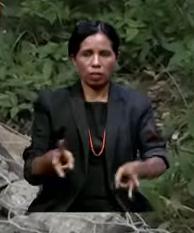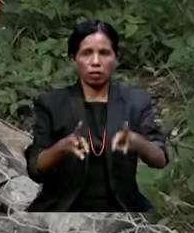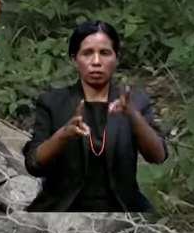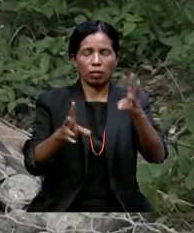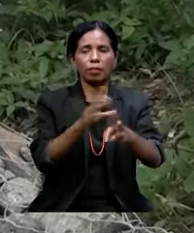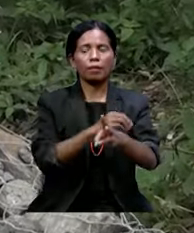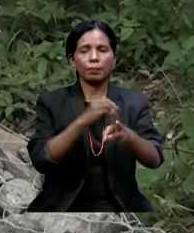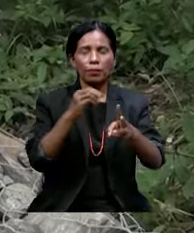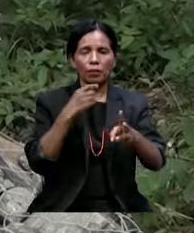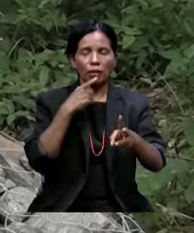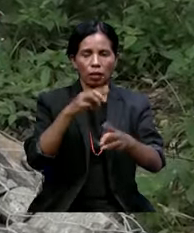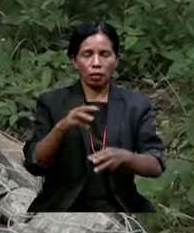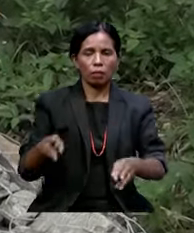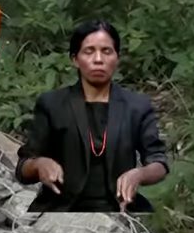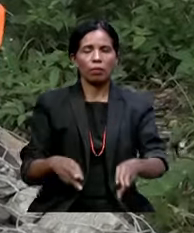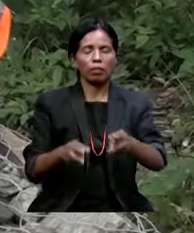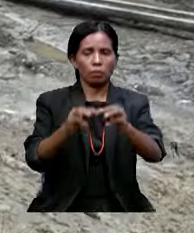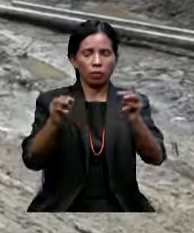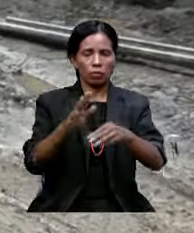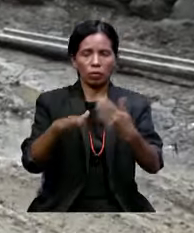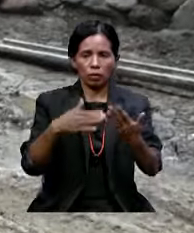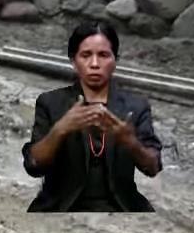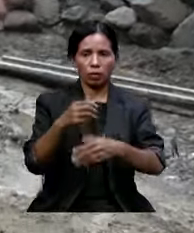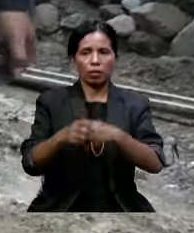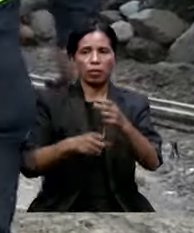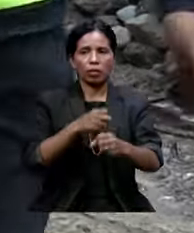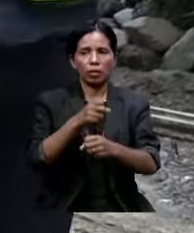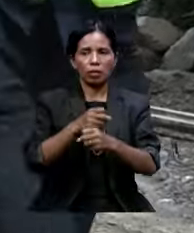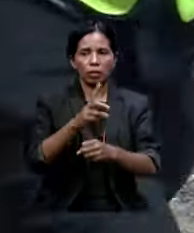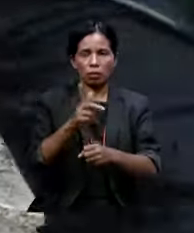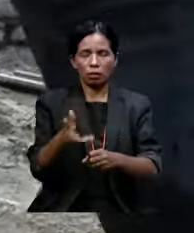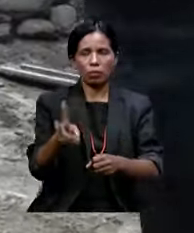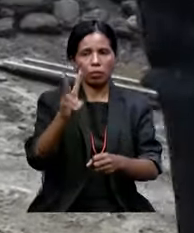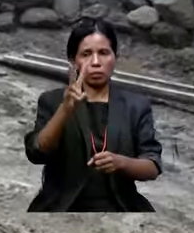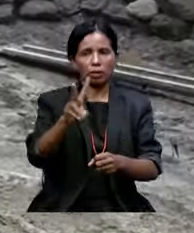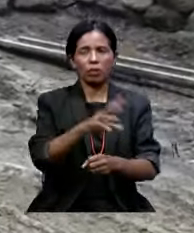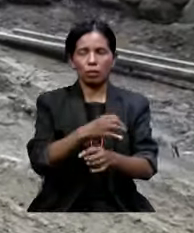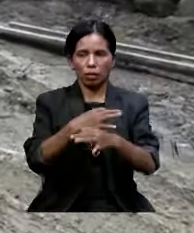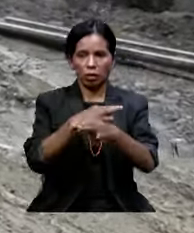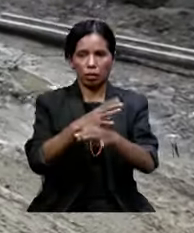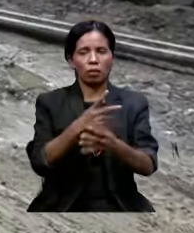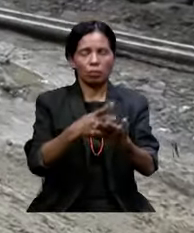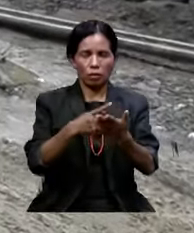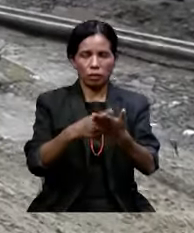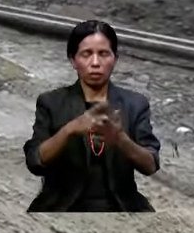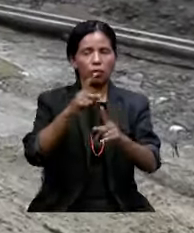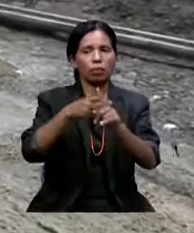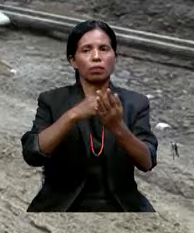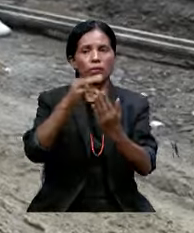Valeta no Barrasen, Bamota e a município Sira, o se tinang rio rua rua nulo recém rua, ato finaliza projeto e a fulan